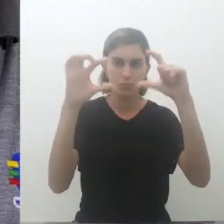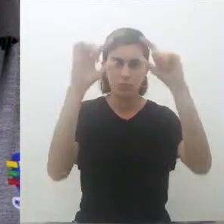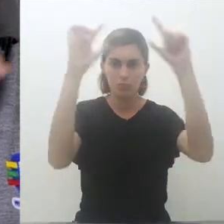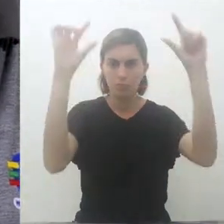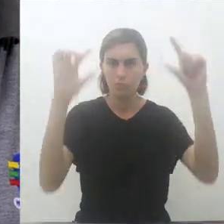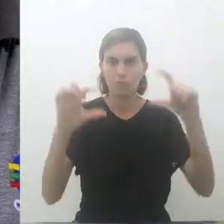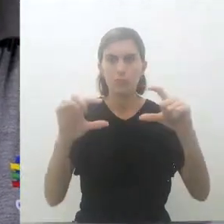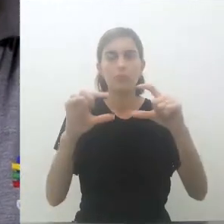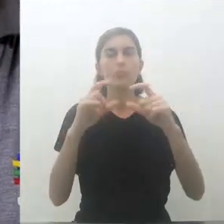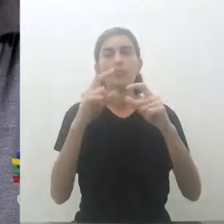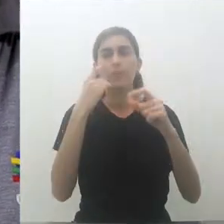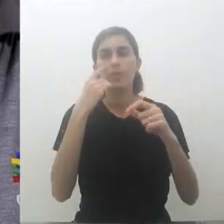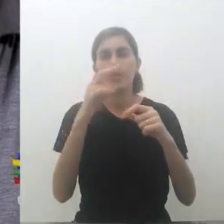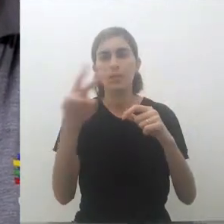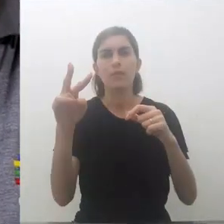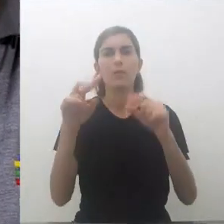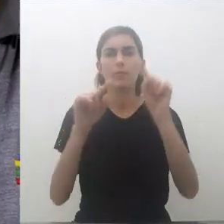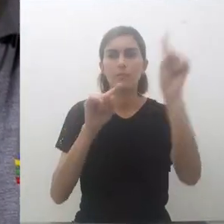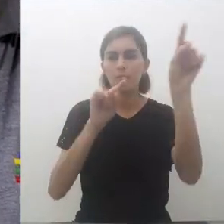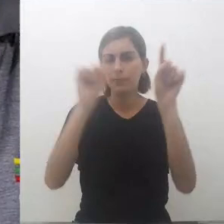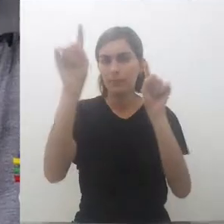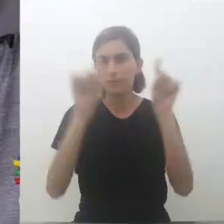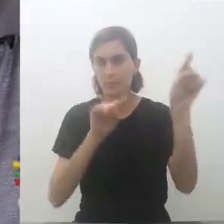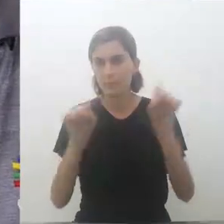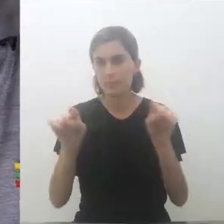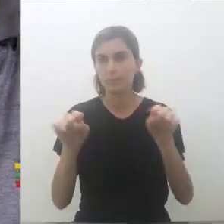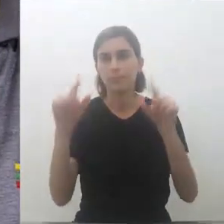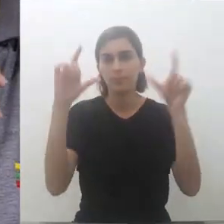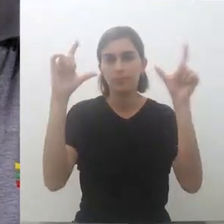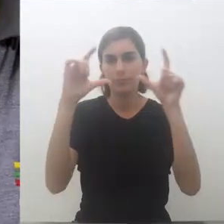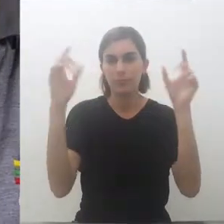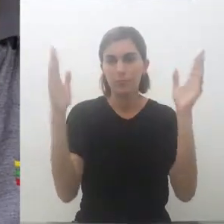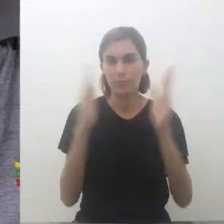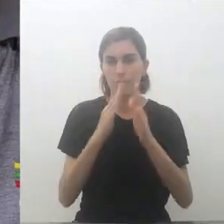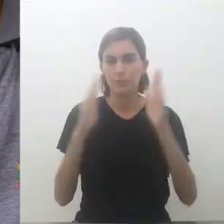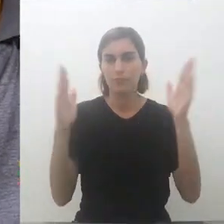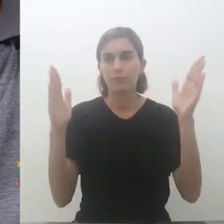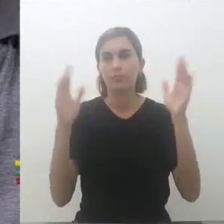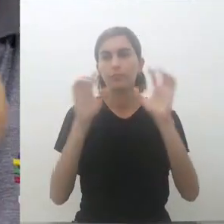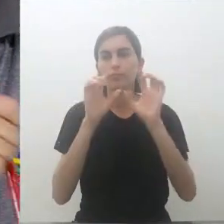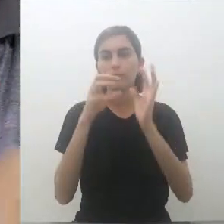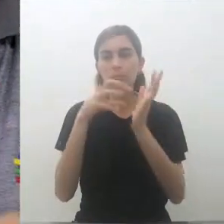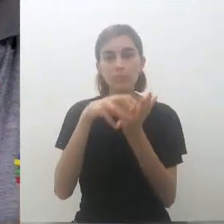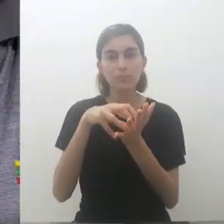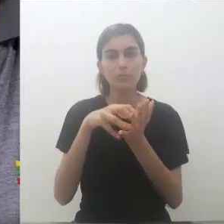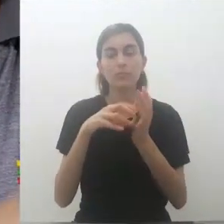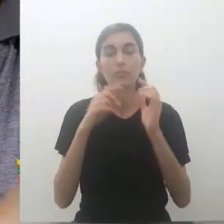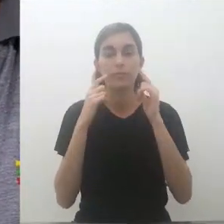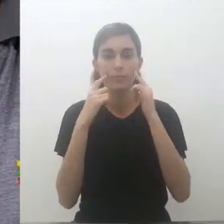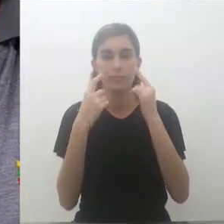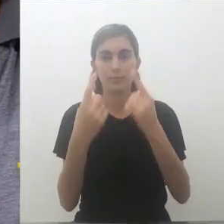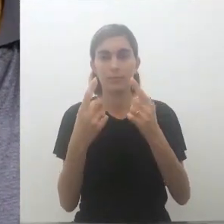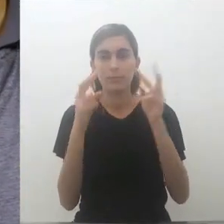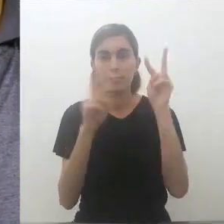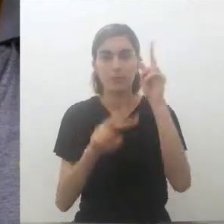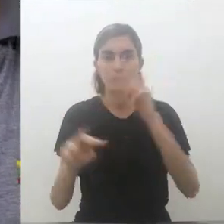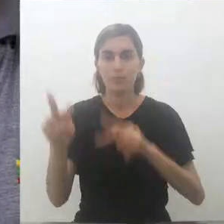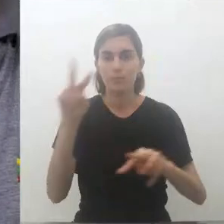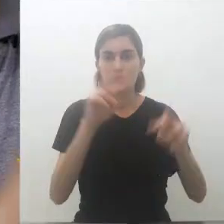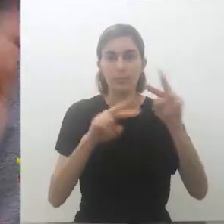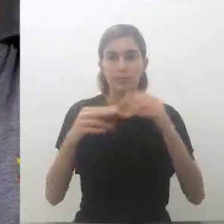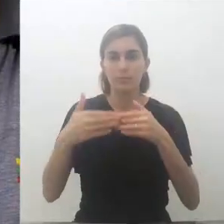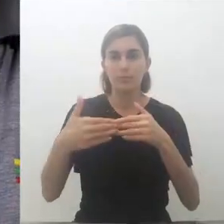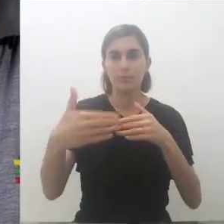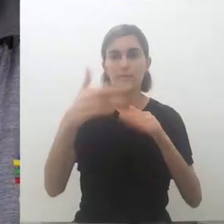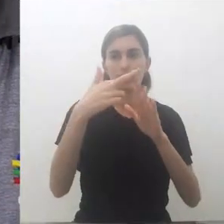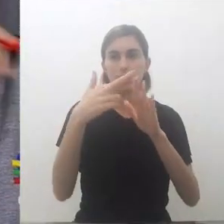os pontos de boa localização, de boa visualização a partir da regra dos